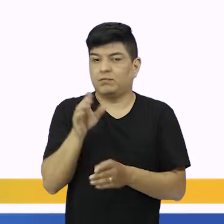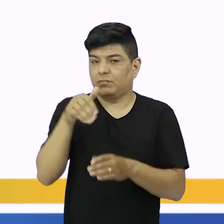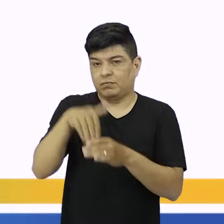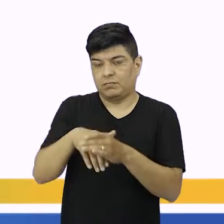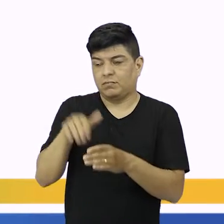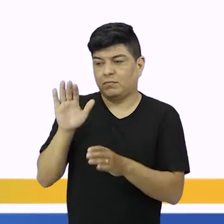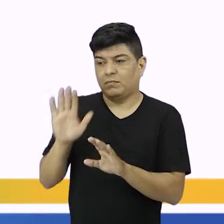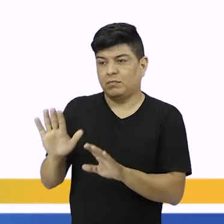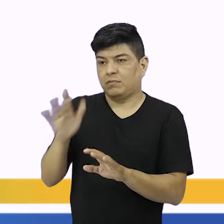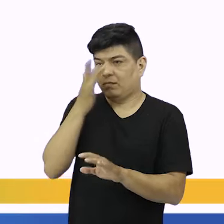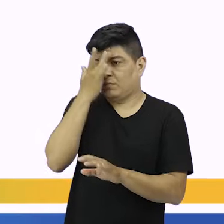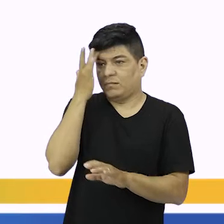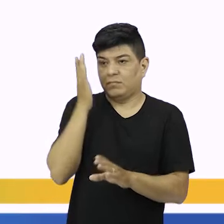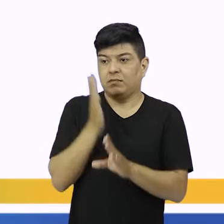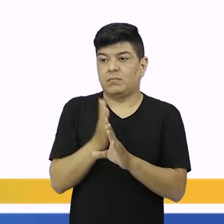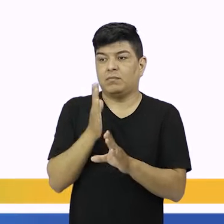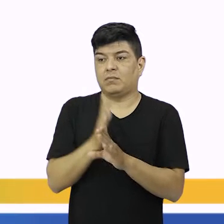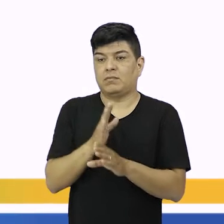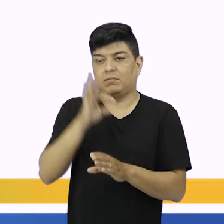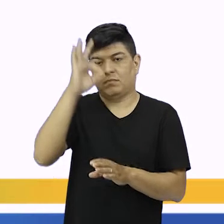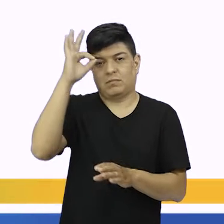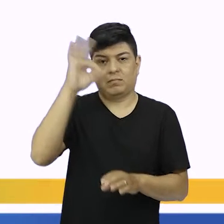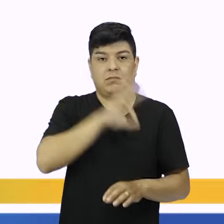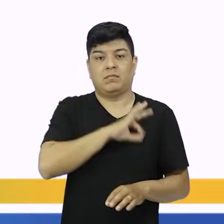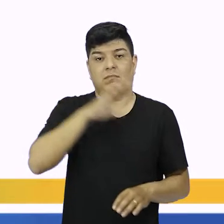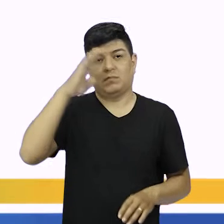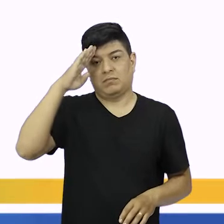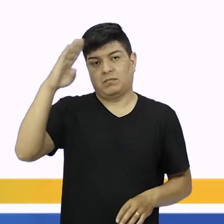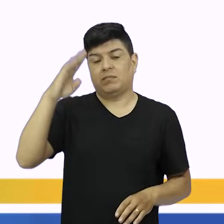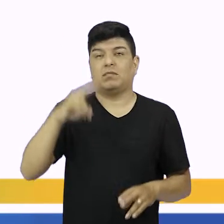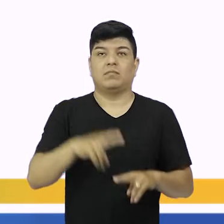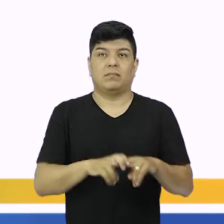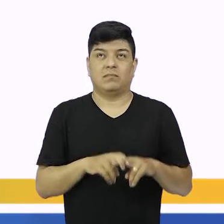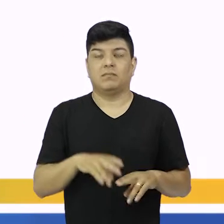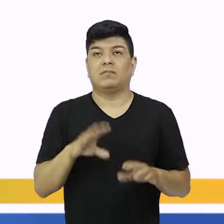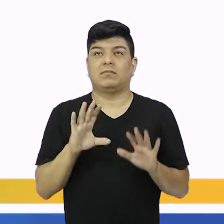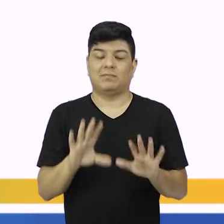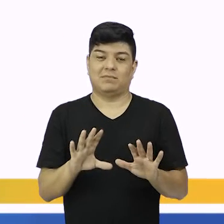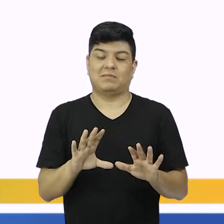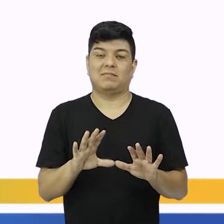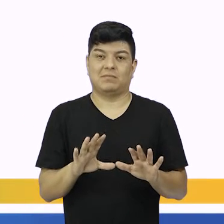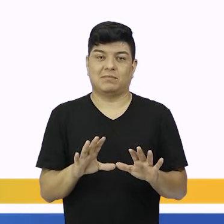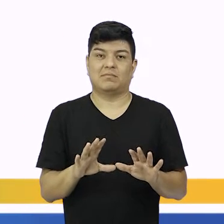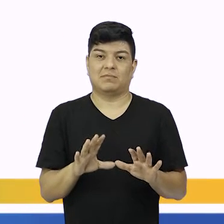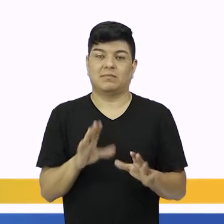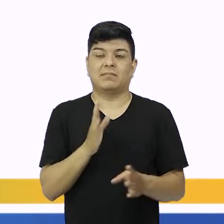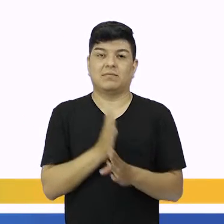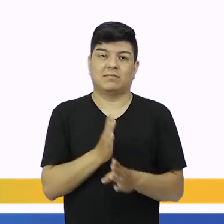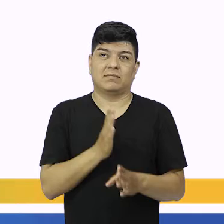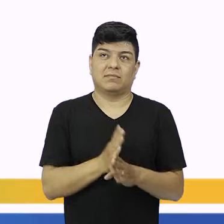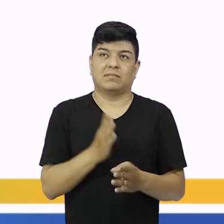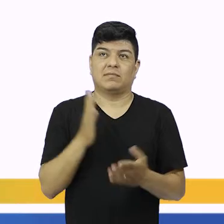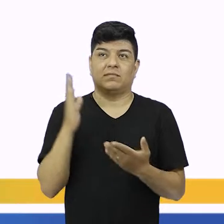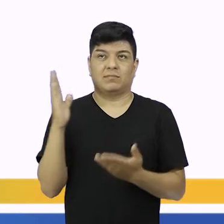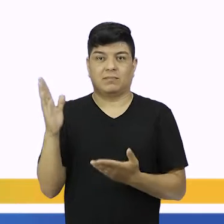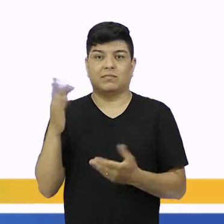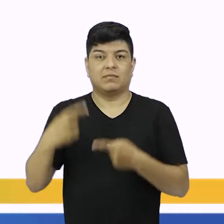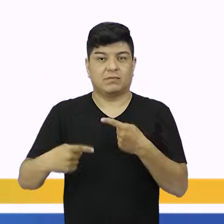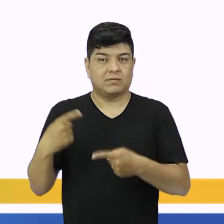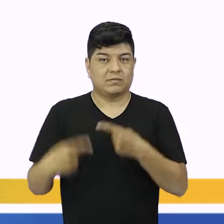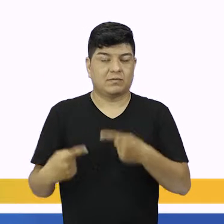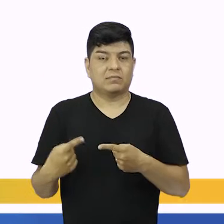que era indicada aí por conta do coronel. Então, né, quem deixa o voto do cabresto é justamente essa questão, né,